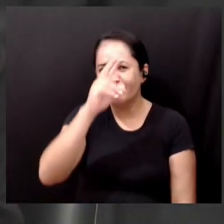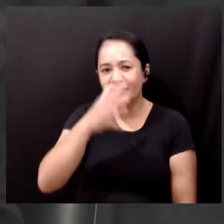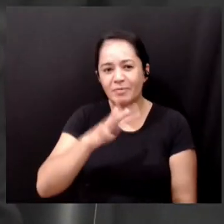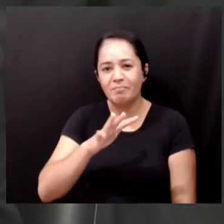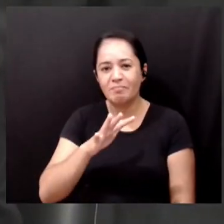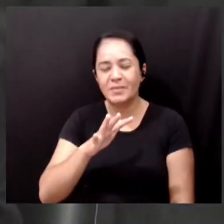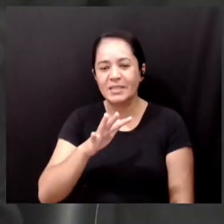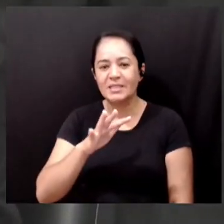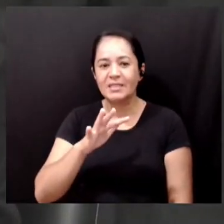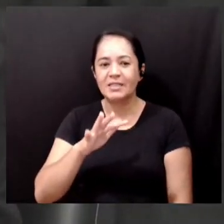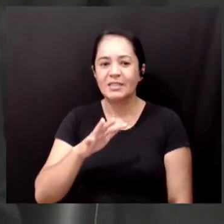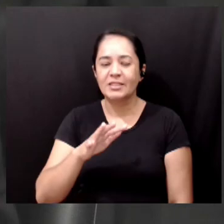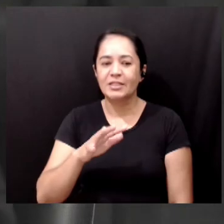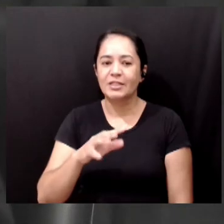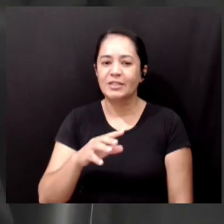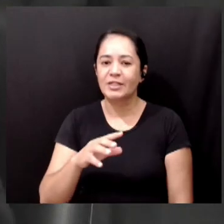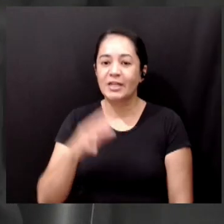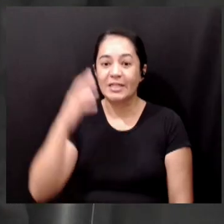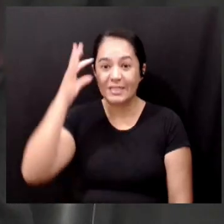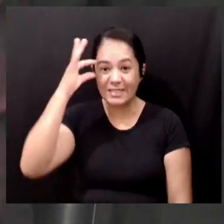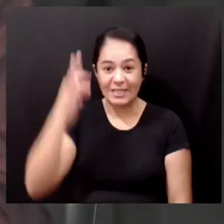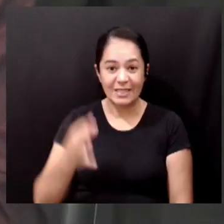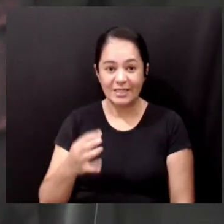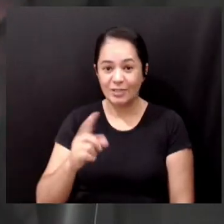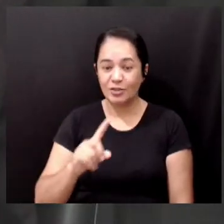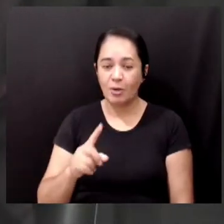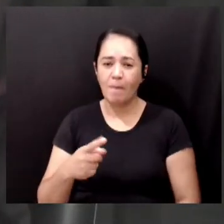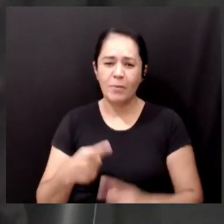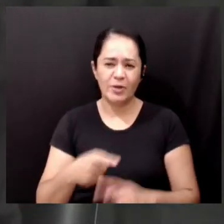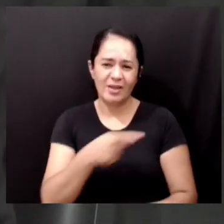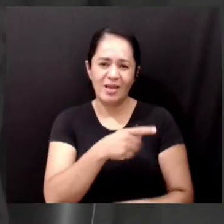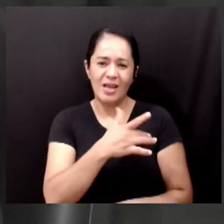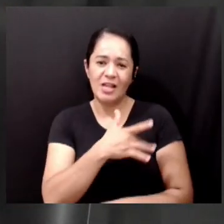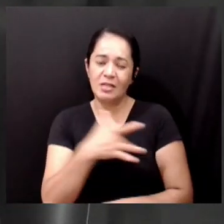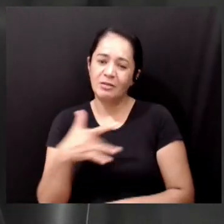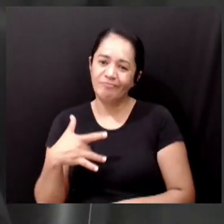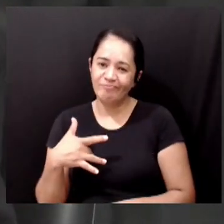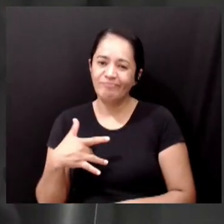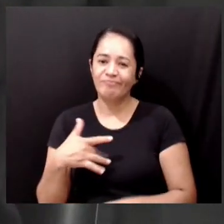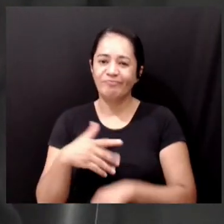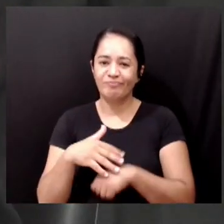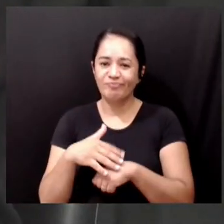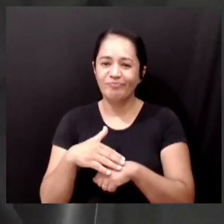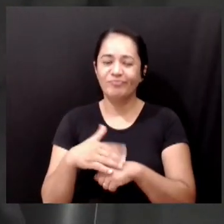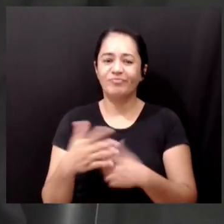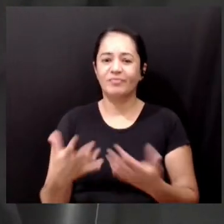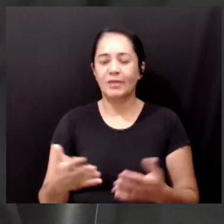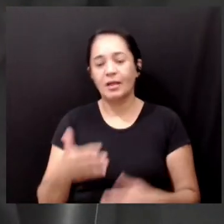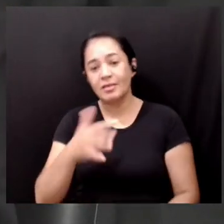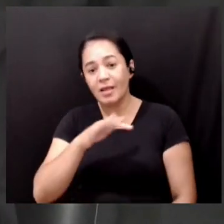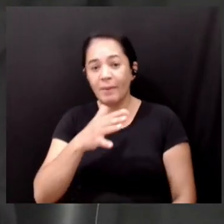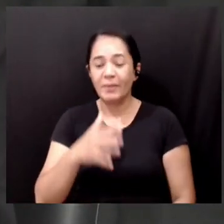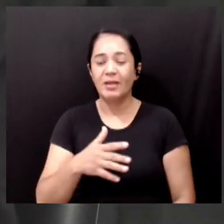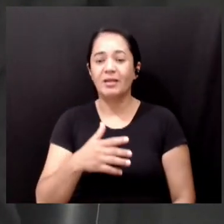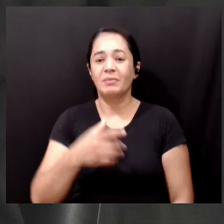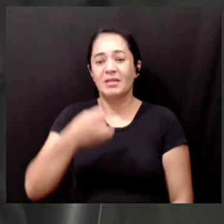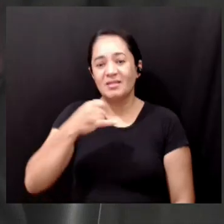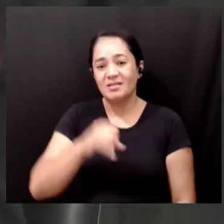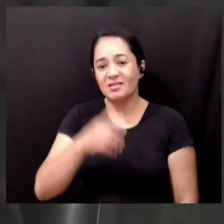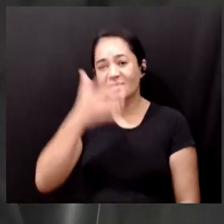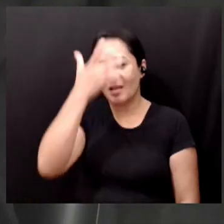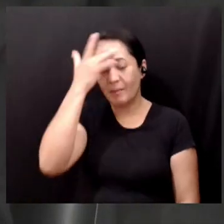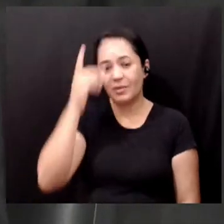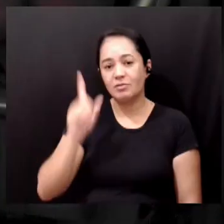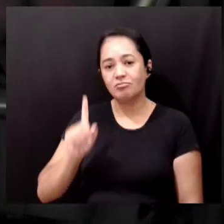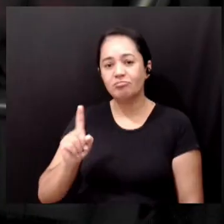provavelmente eu não tinha certeza, porque ela estava com uma questão de saúde, né? Sim. Então a gente depende também da pessoa estar bem, né? Mas eu não lembro. Mas